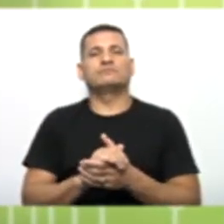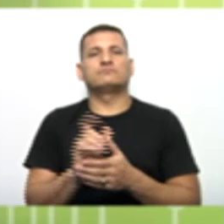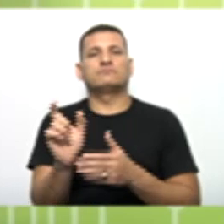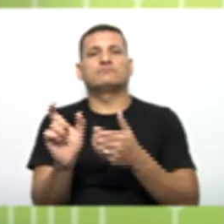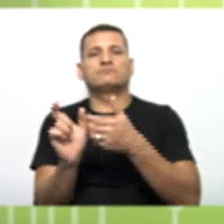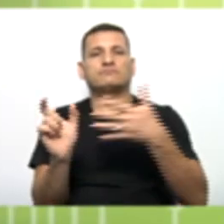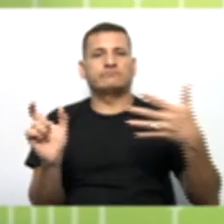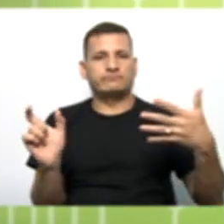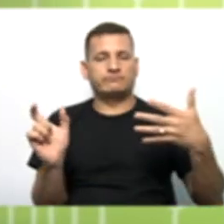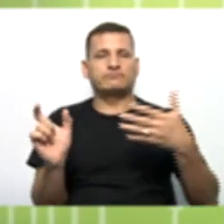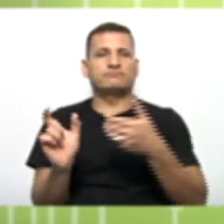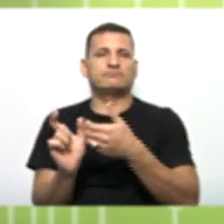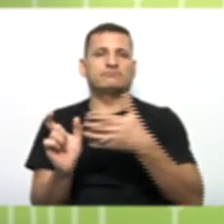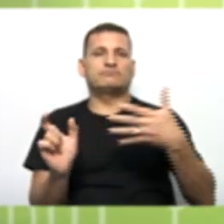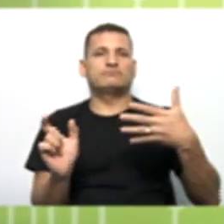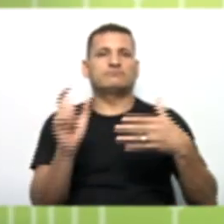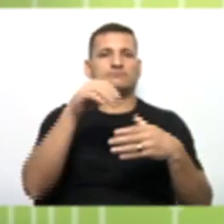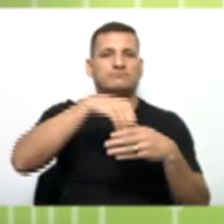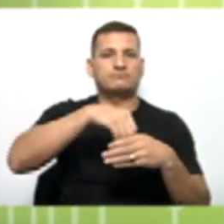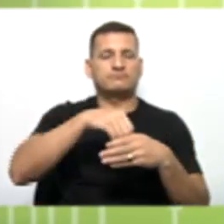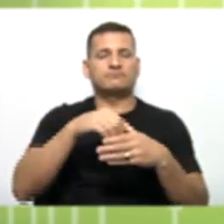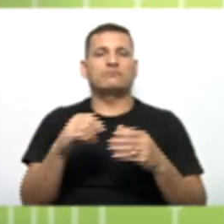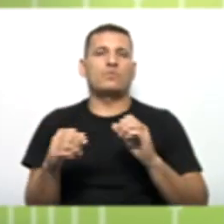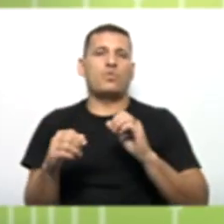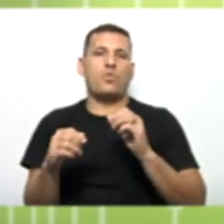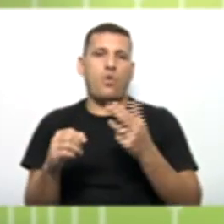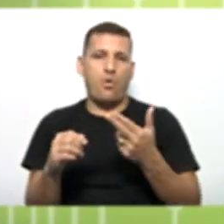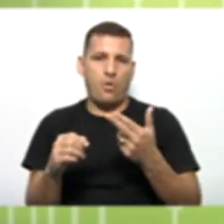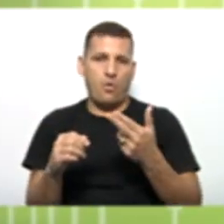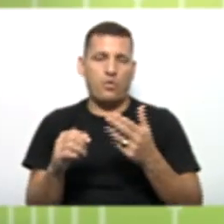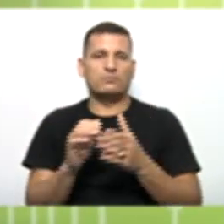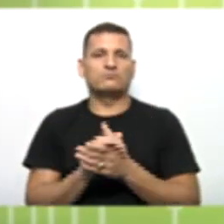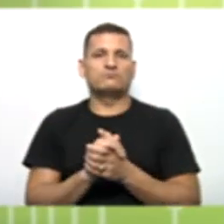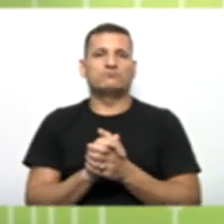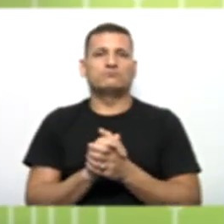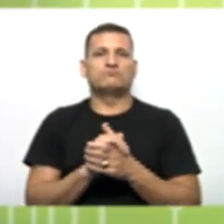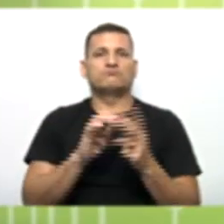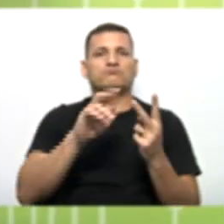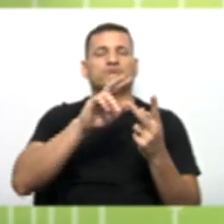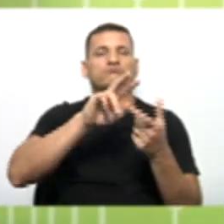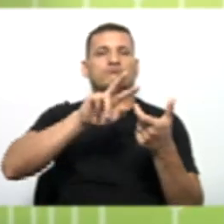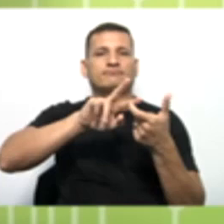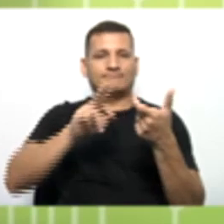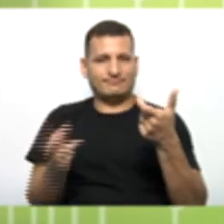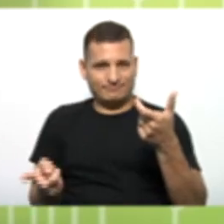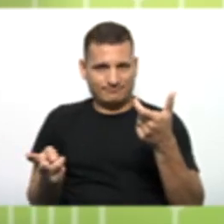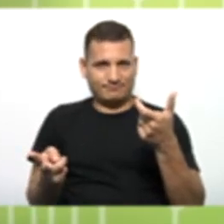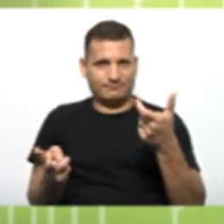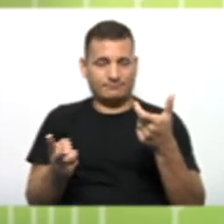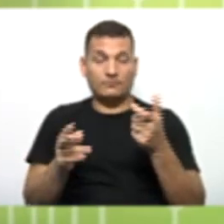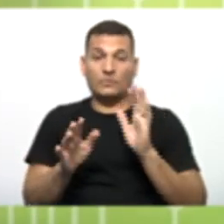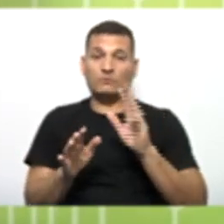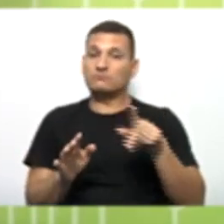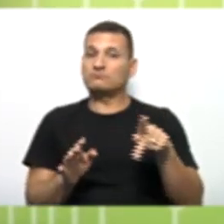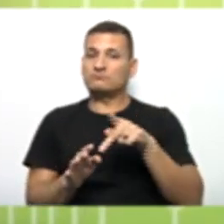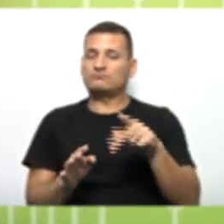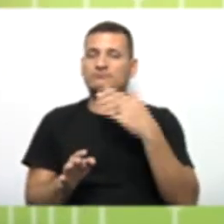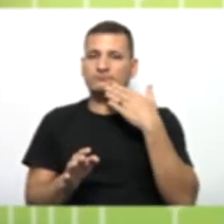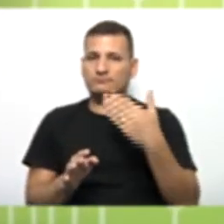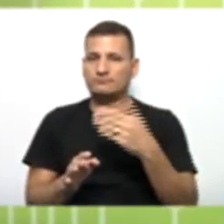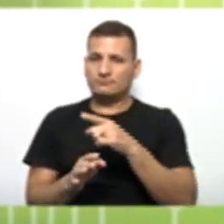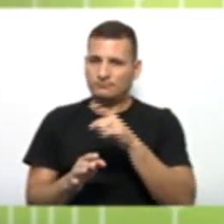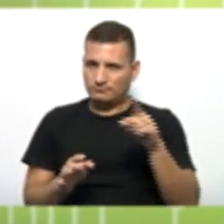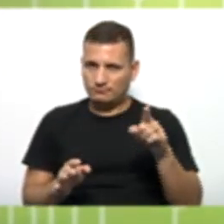quando é uma generalização. Por quê? Isso daí o professor vai pedir de vocês, certo? Vocês já estão começando